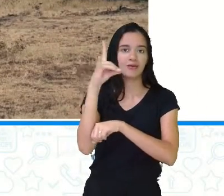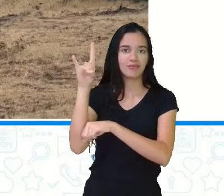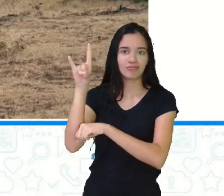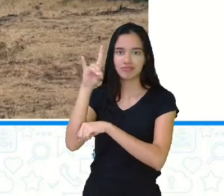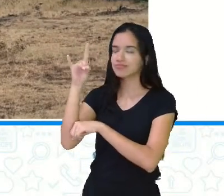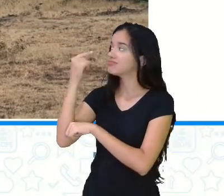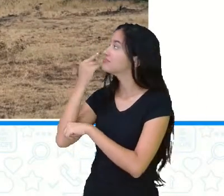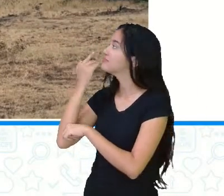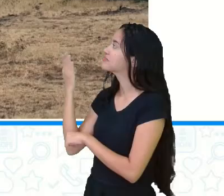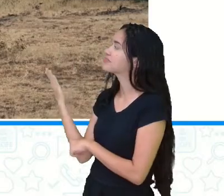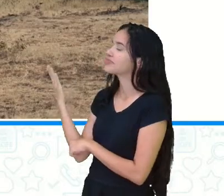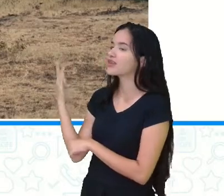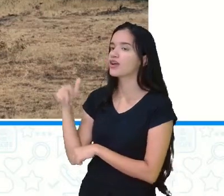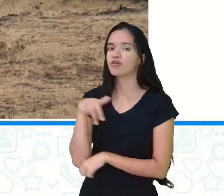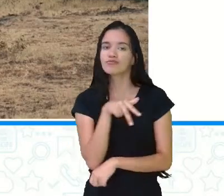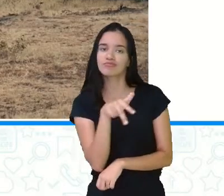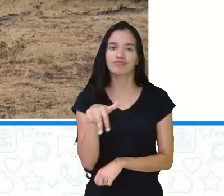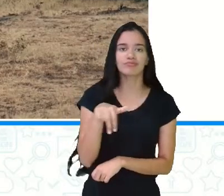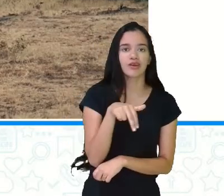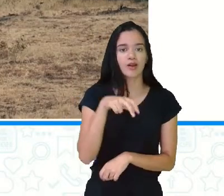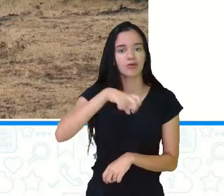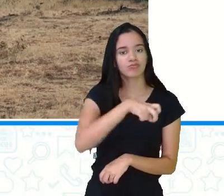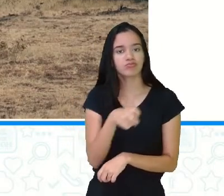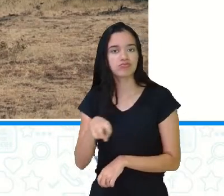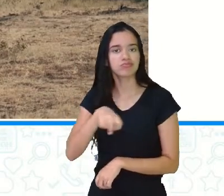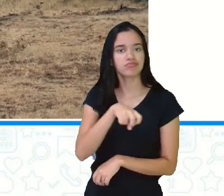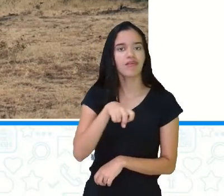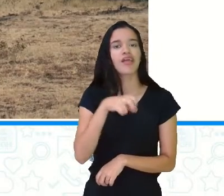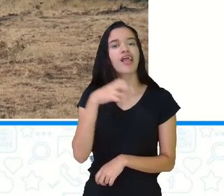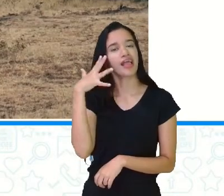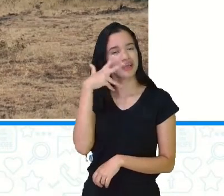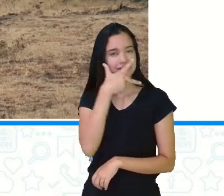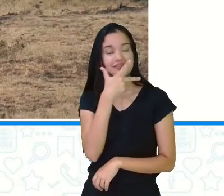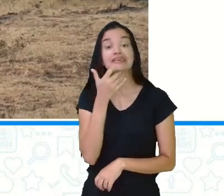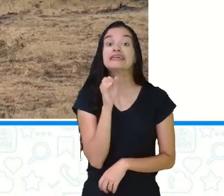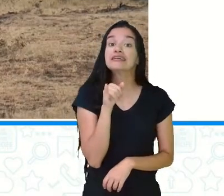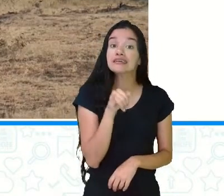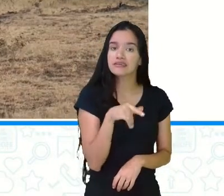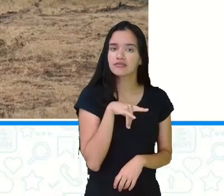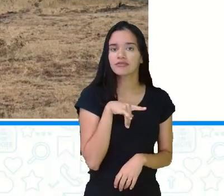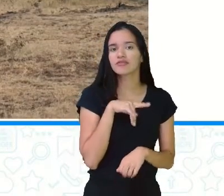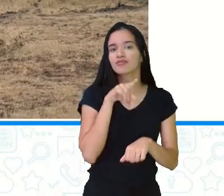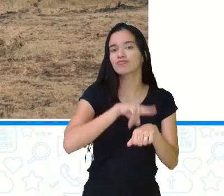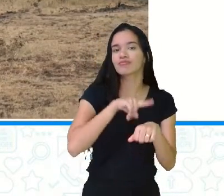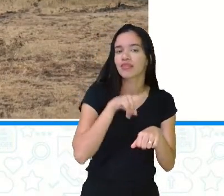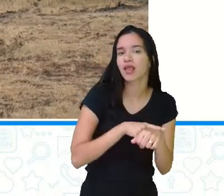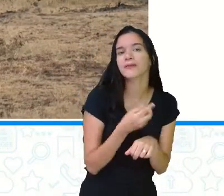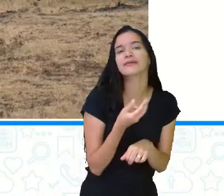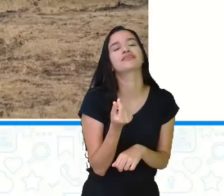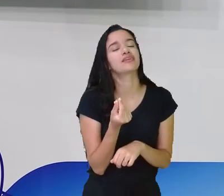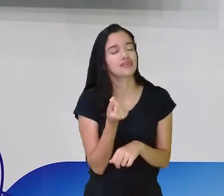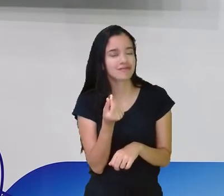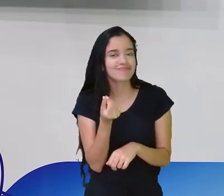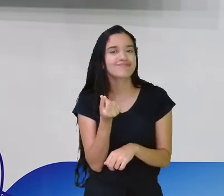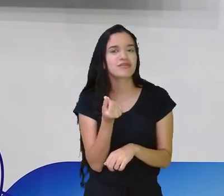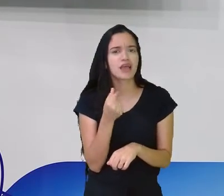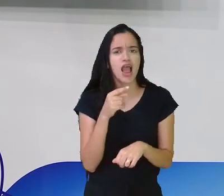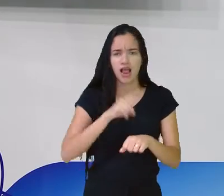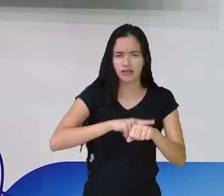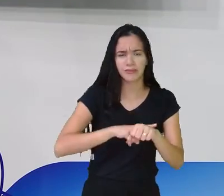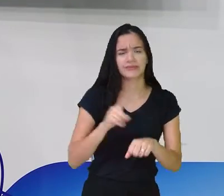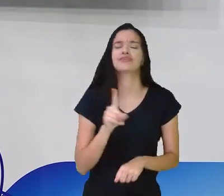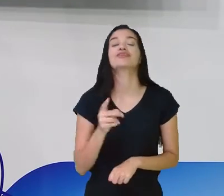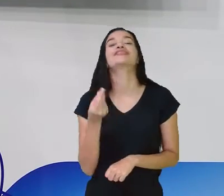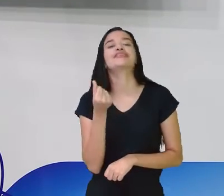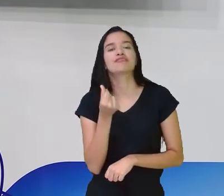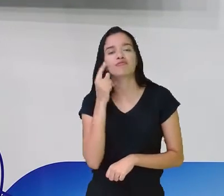elegantemente. Vejam que paisagem, né, gente? Muito bonito. Se eu tivesse tempo e dinheiro, acho que não é nem tempo, é dinheiro, eu